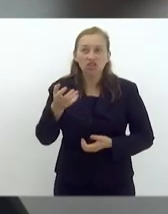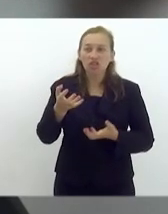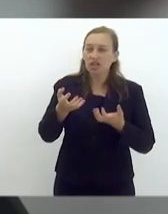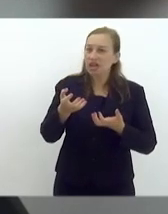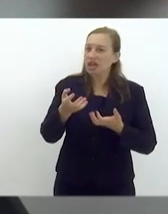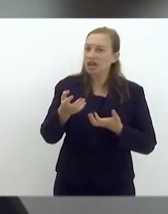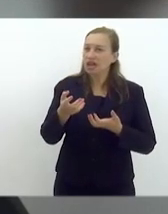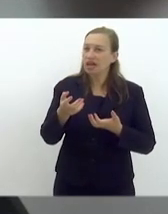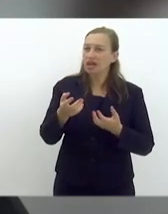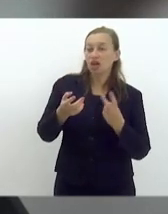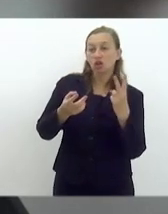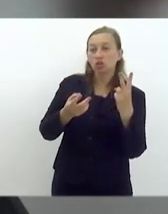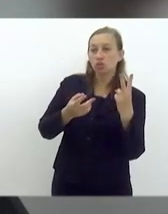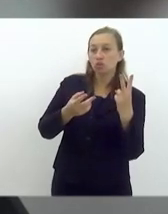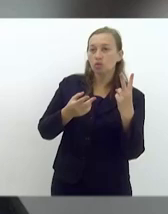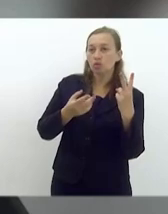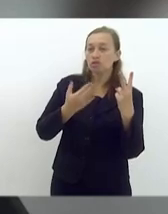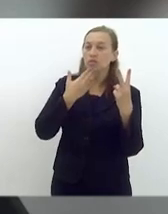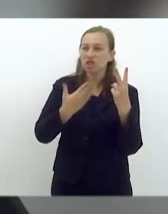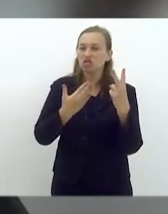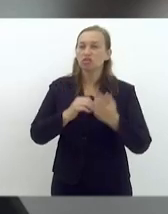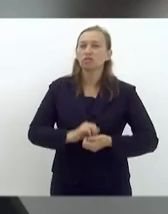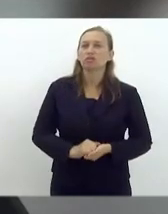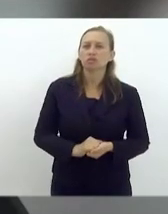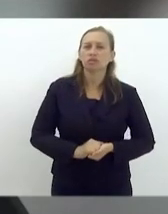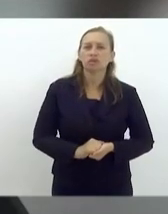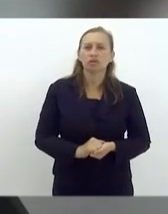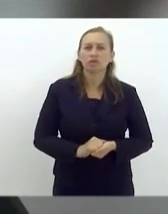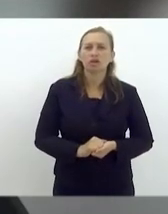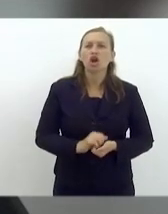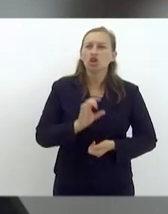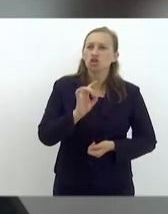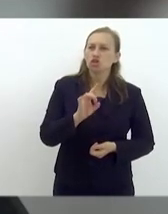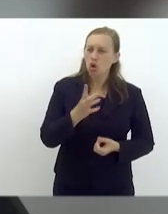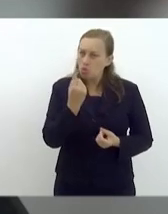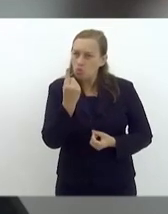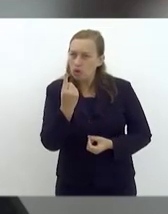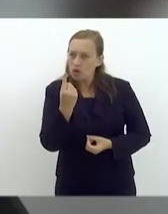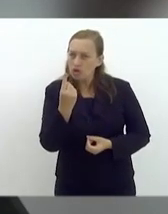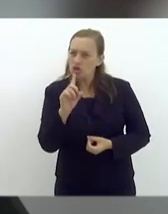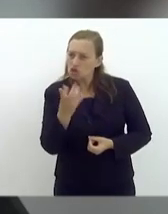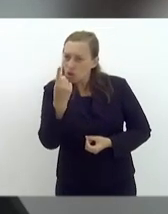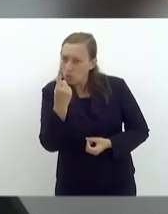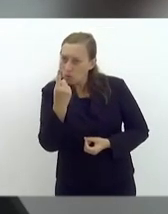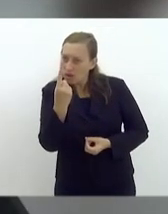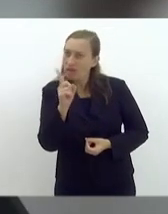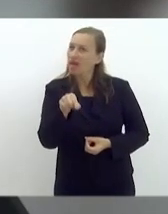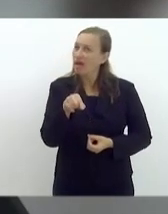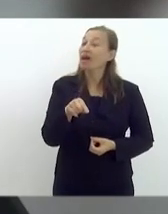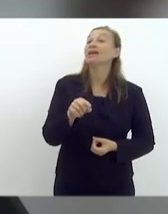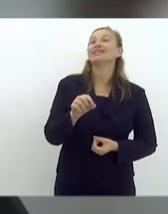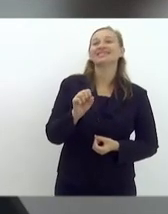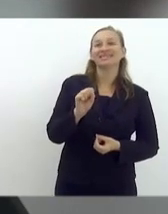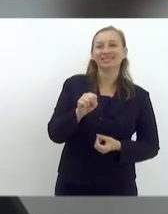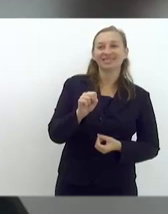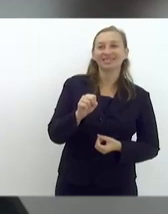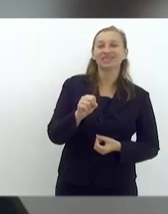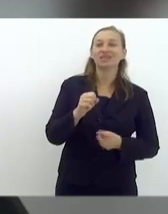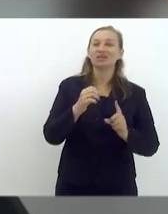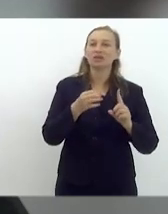duas duas solicitações é só uma né É só uma promoção